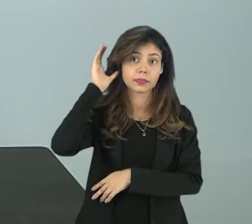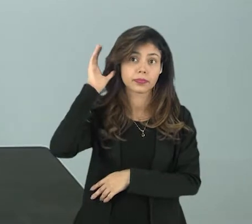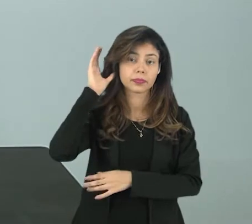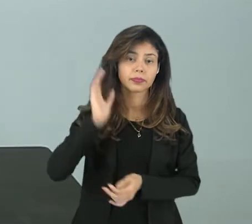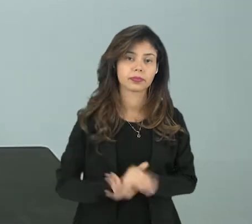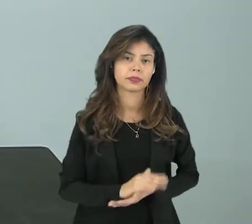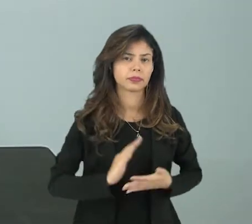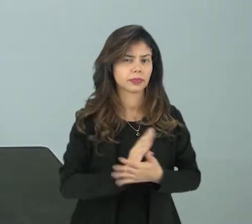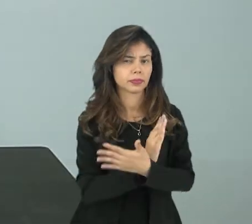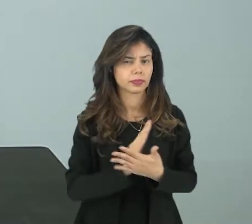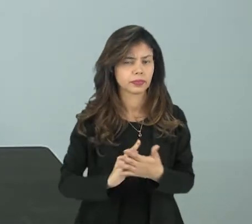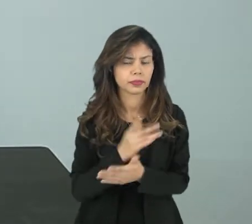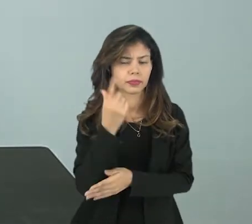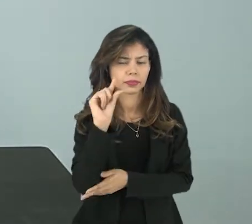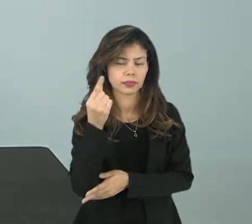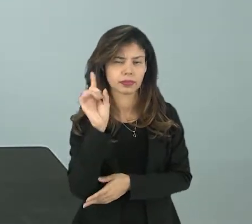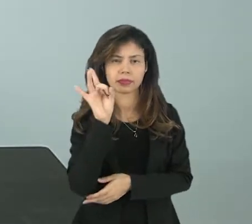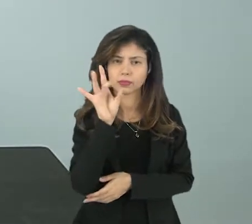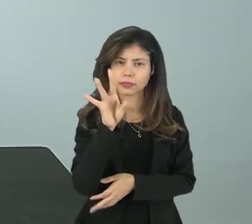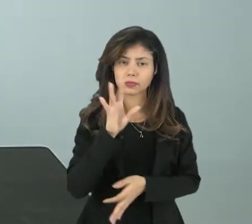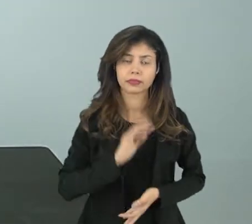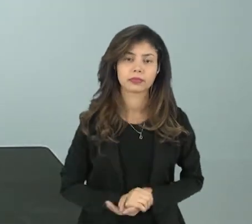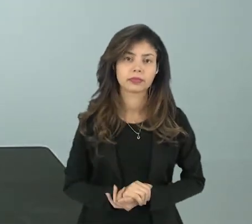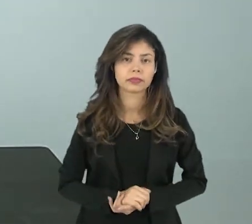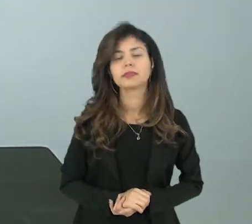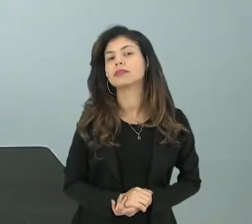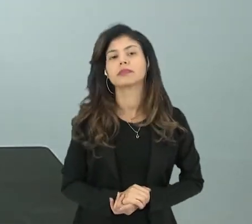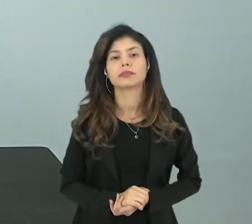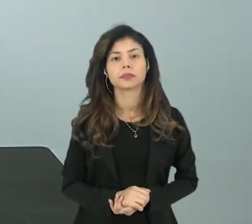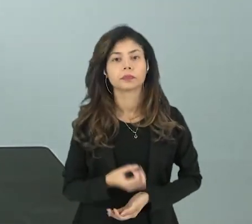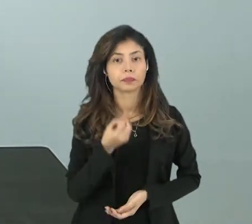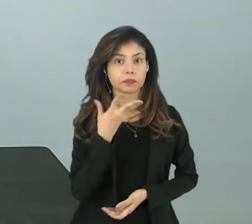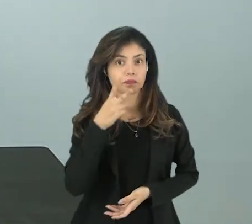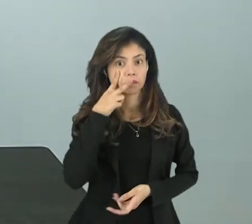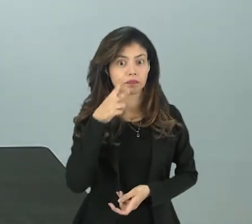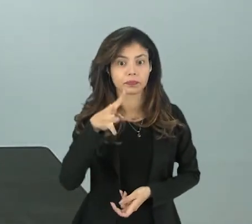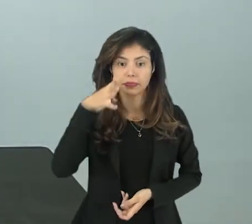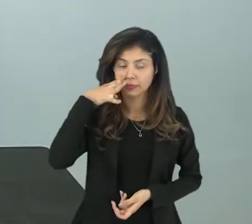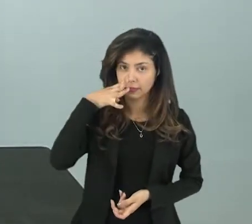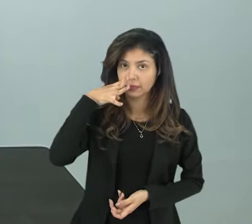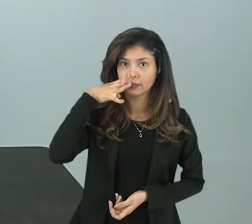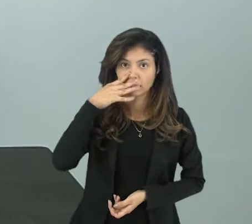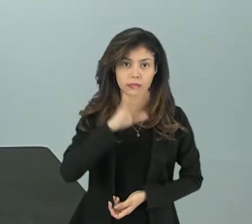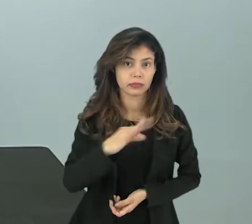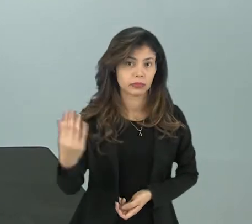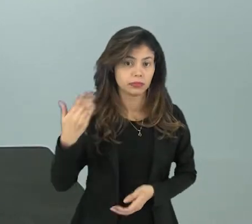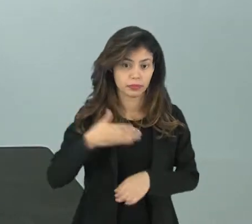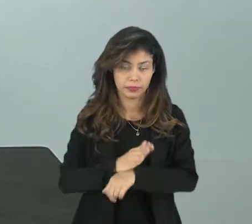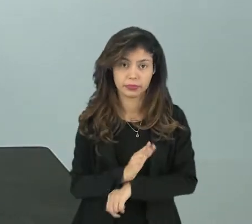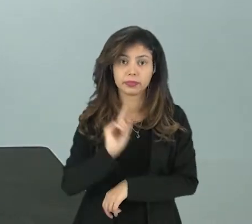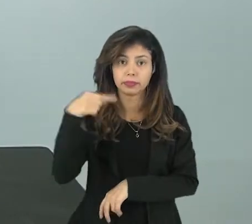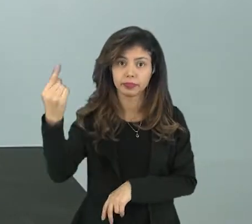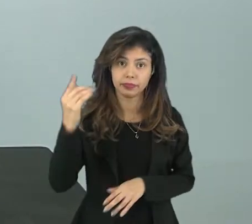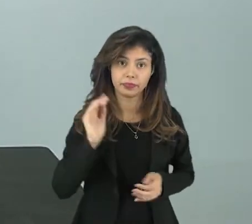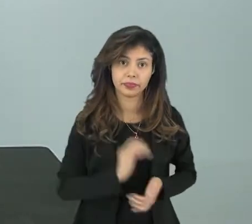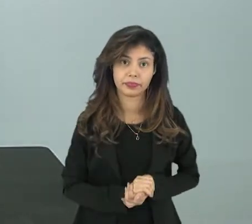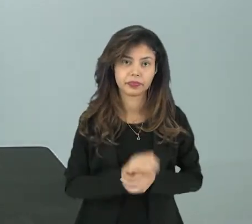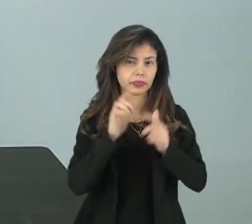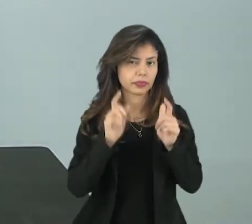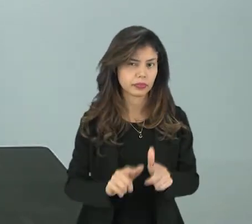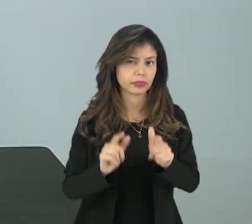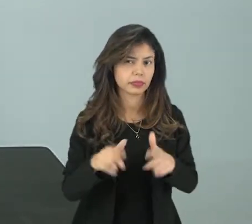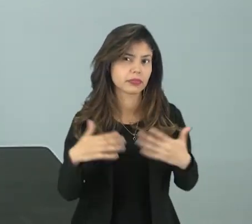Vimos um pouquinho somente, que é um lugar bastante interessante, que quando nós entramos lá, nós nos sentimos